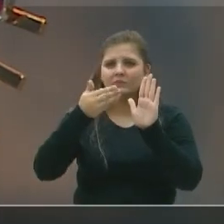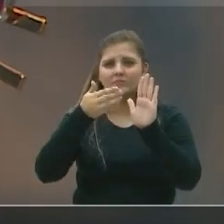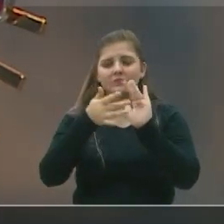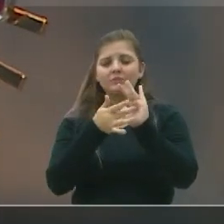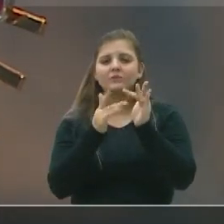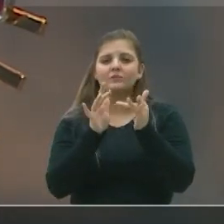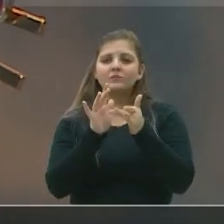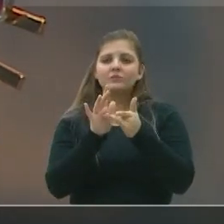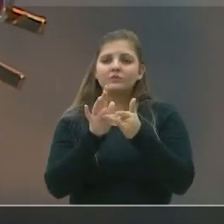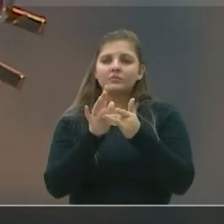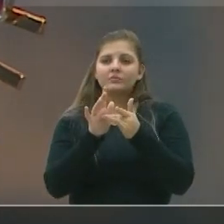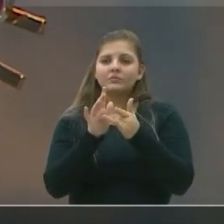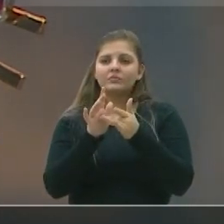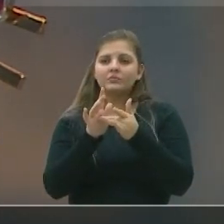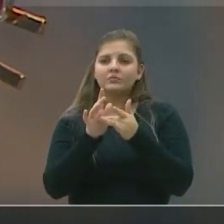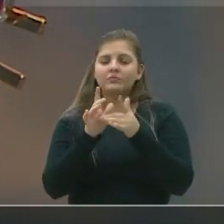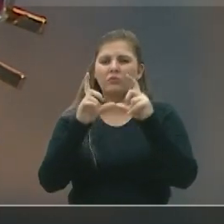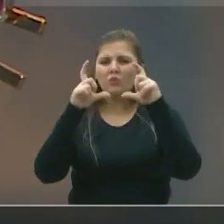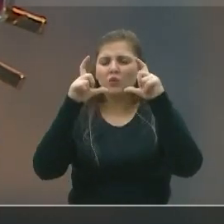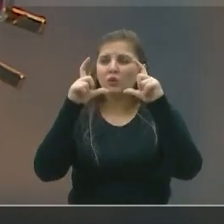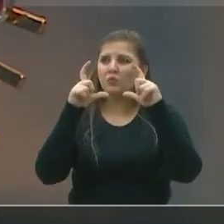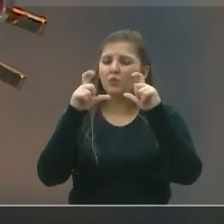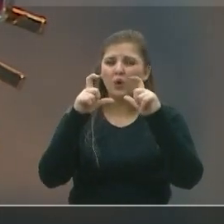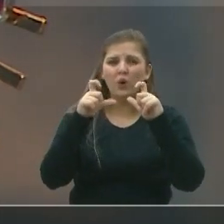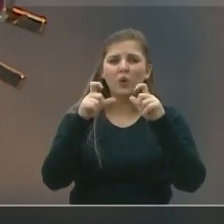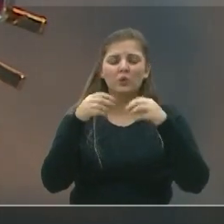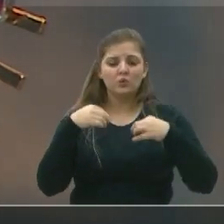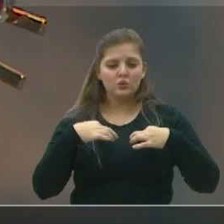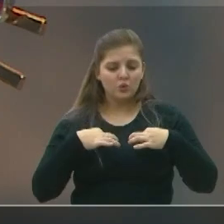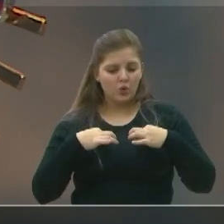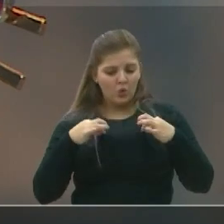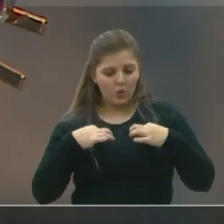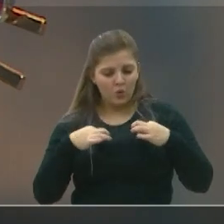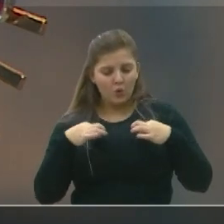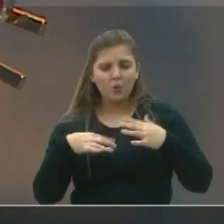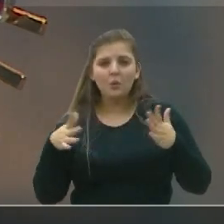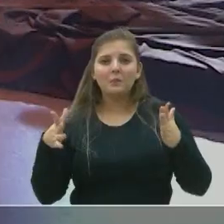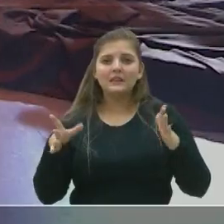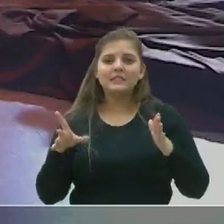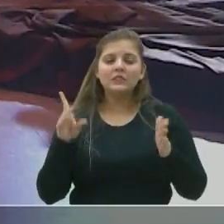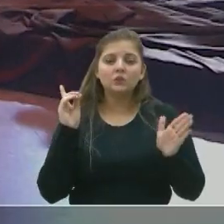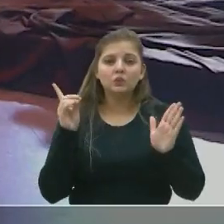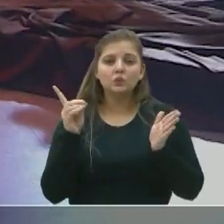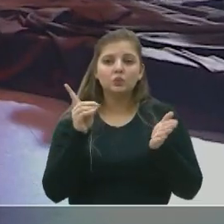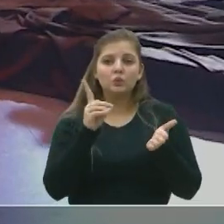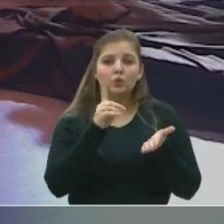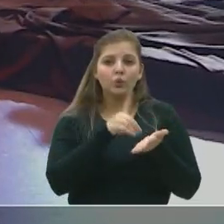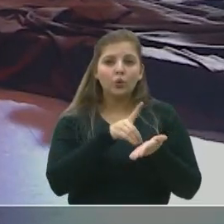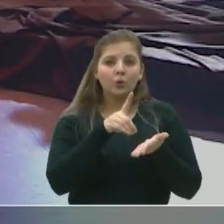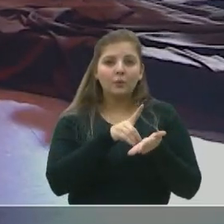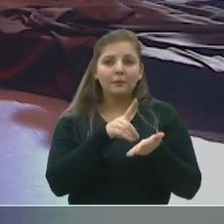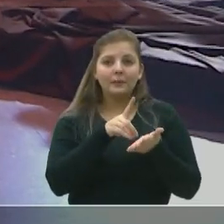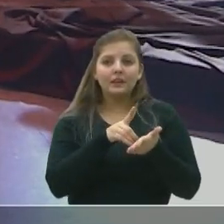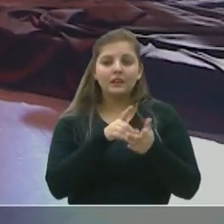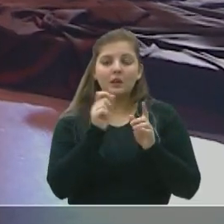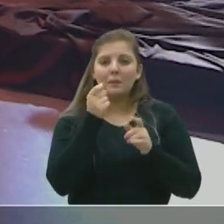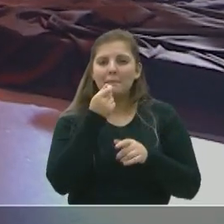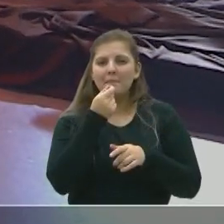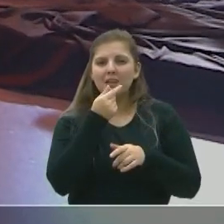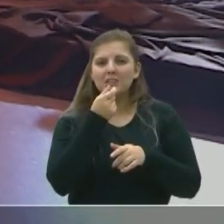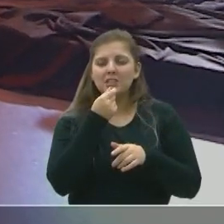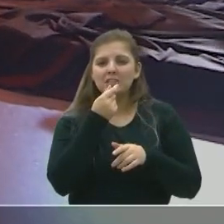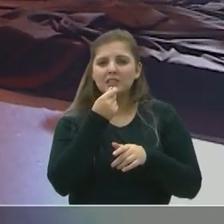Senhor, fotografias, peças de roupas, documentos, carteira profissional, medicamentos,